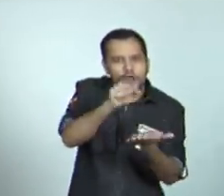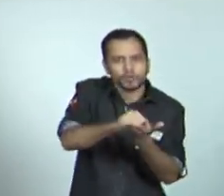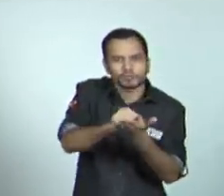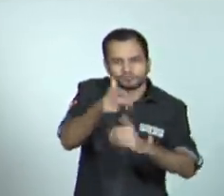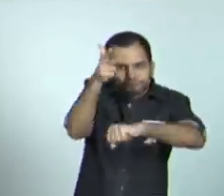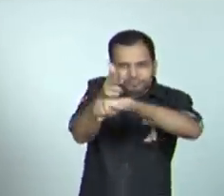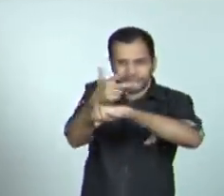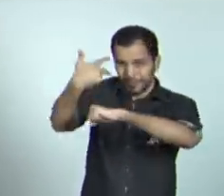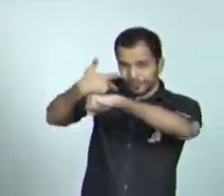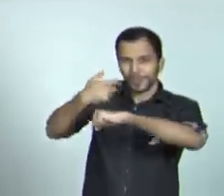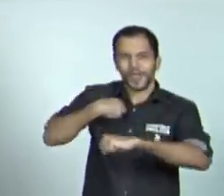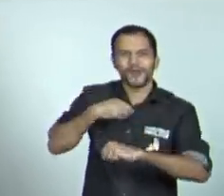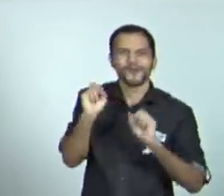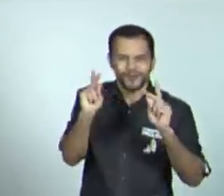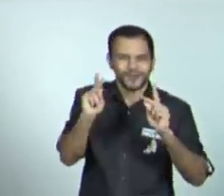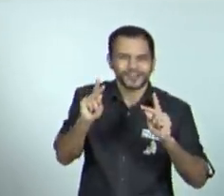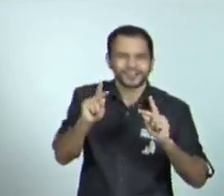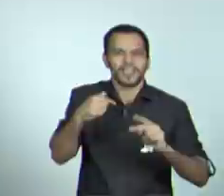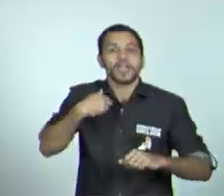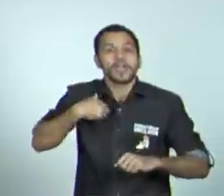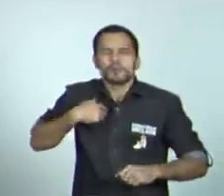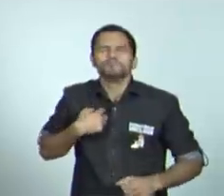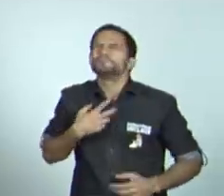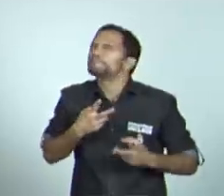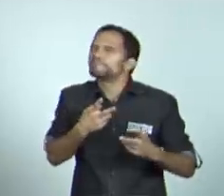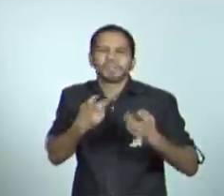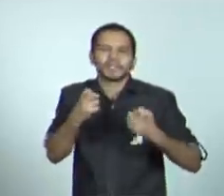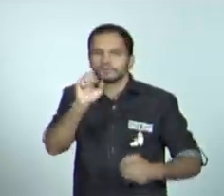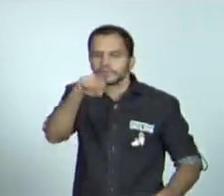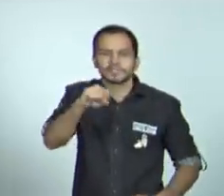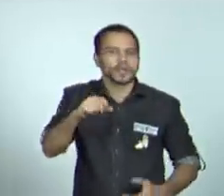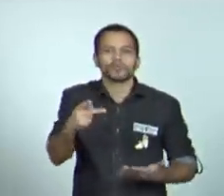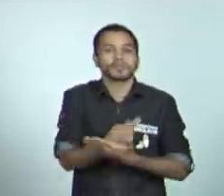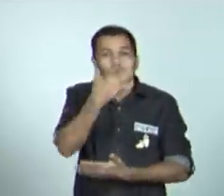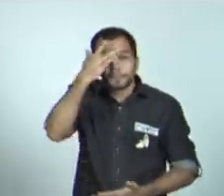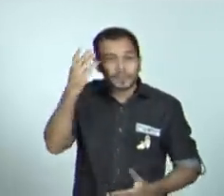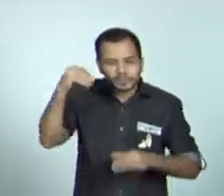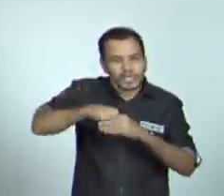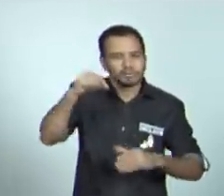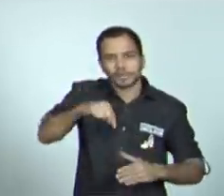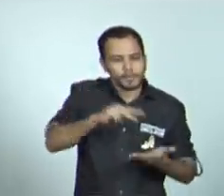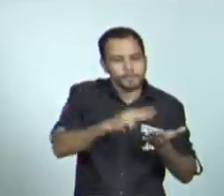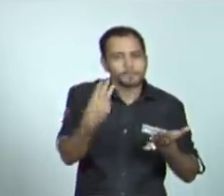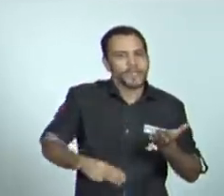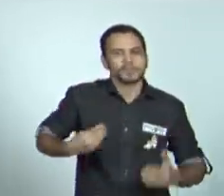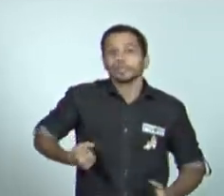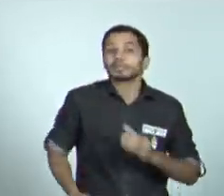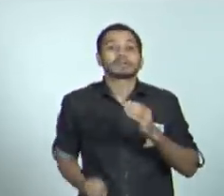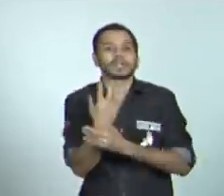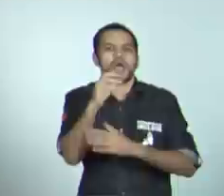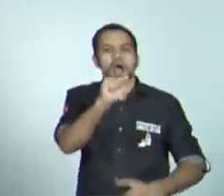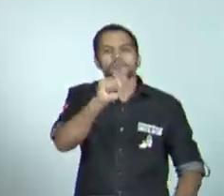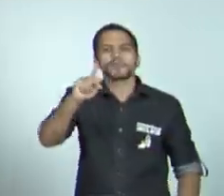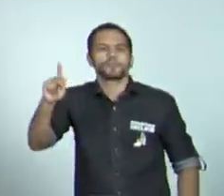vídeo e eu já tenho sinais disso tem falado isso aqui algum tempo eu já tenho sinais disso hoje na igreja